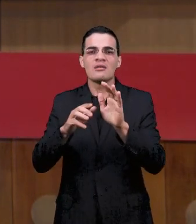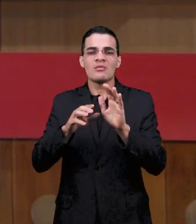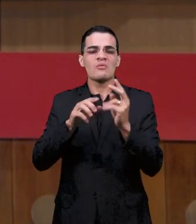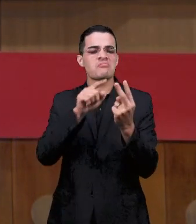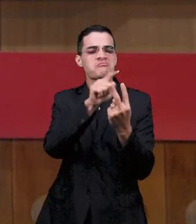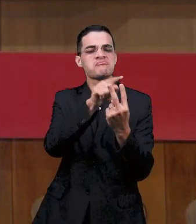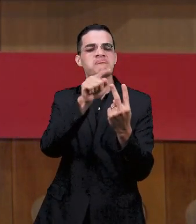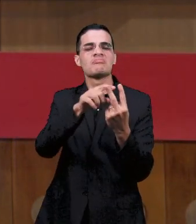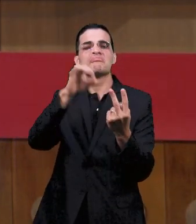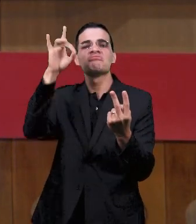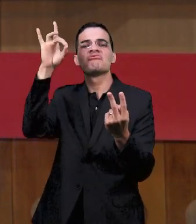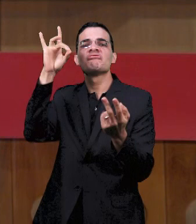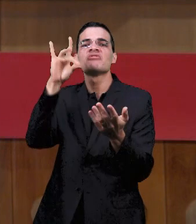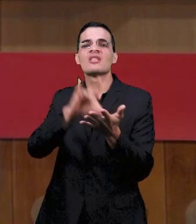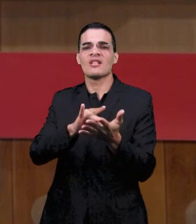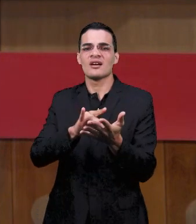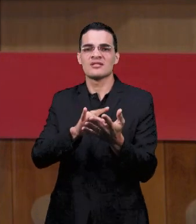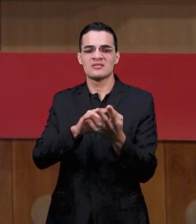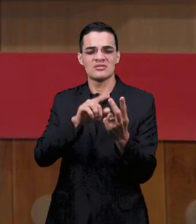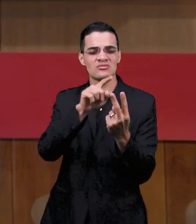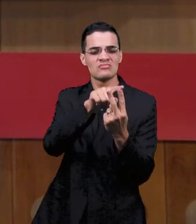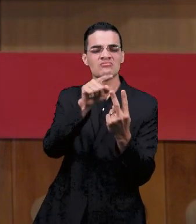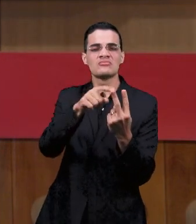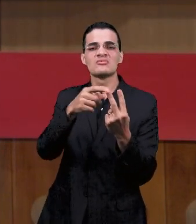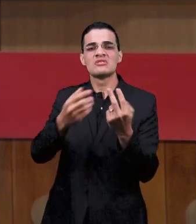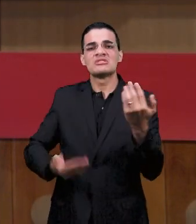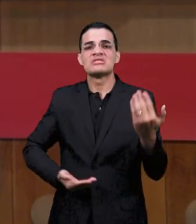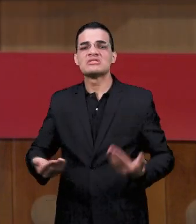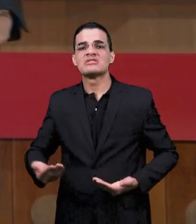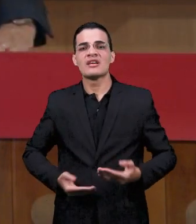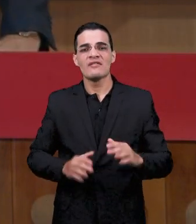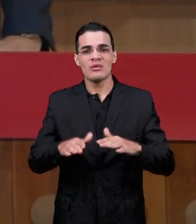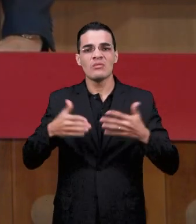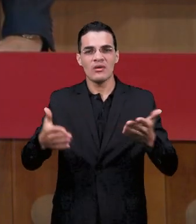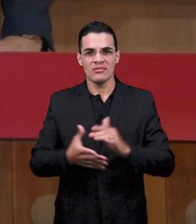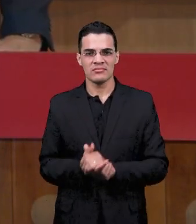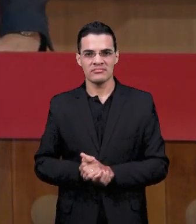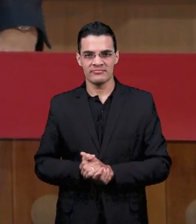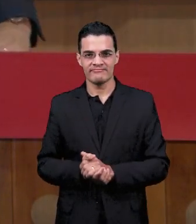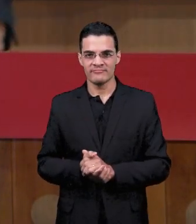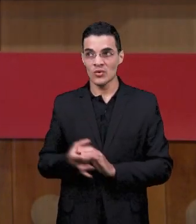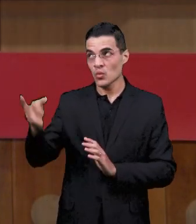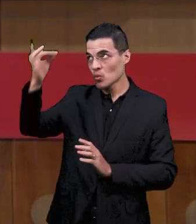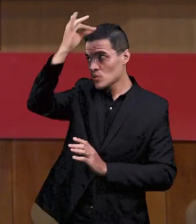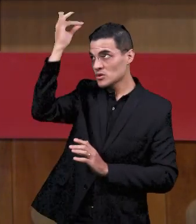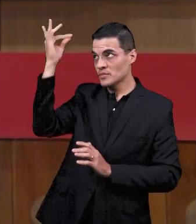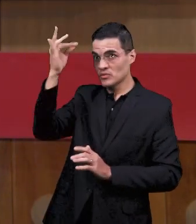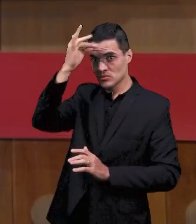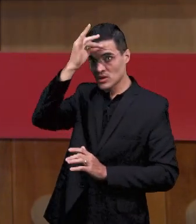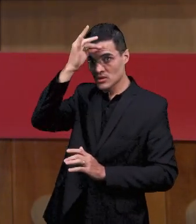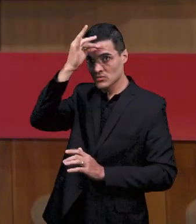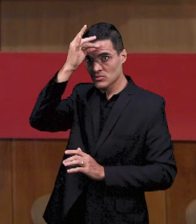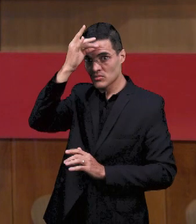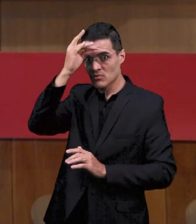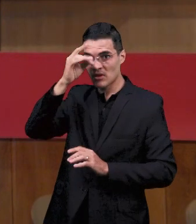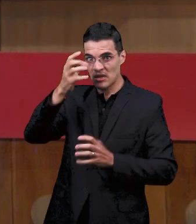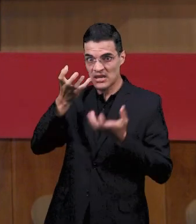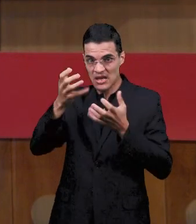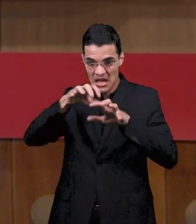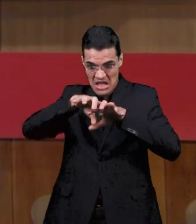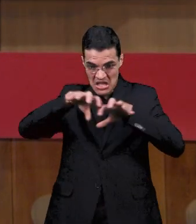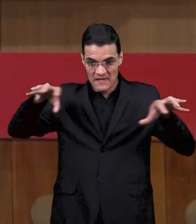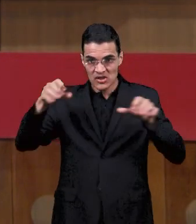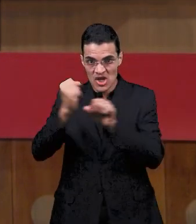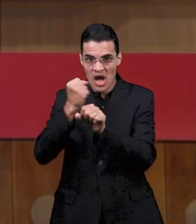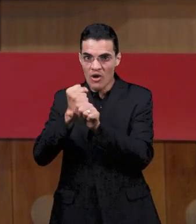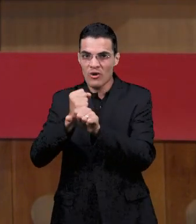pessoas mostrassem quem elas são. O Espírito Santo não vai dividir a obra, mas ele deixa.